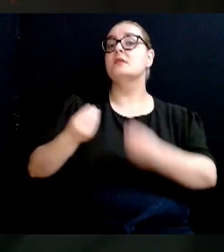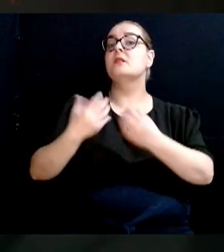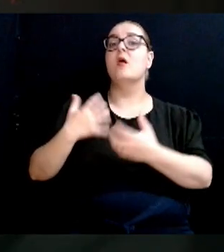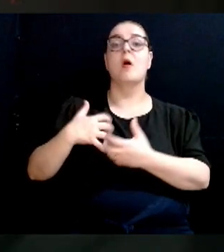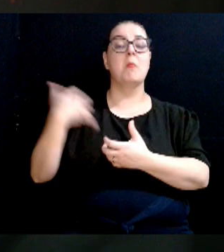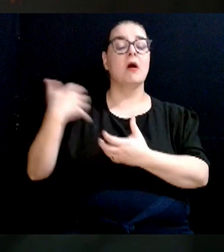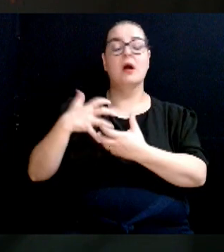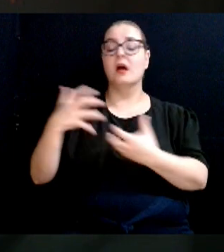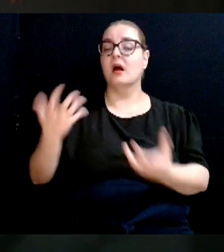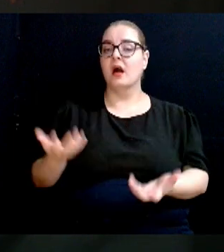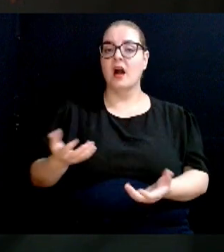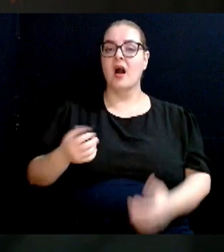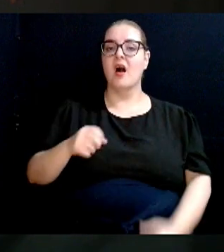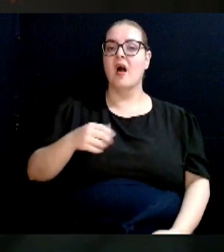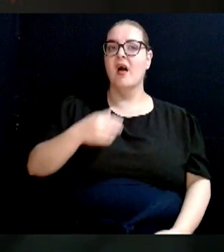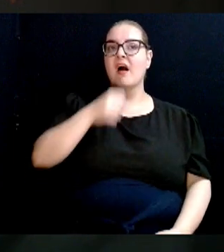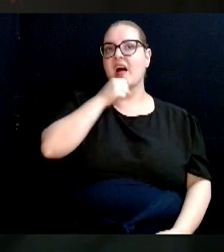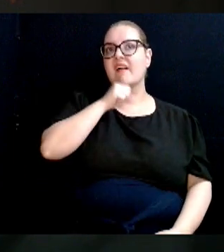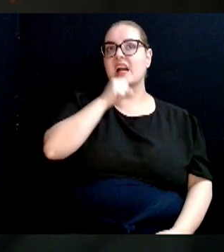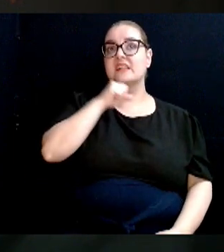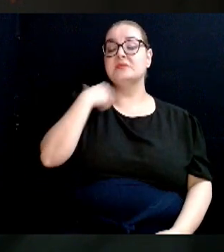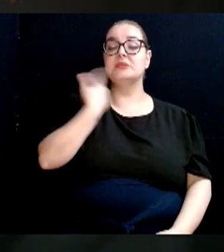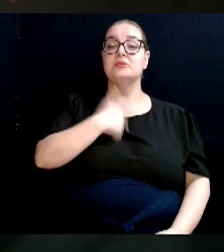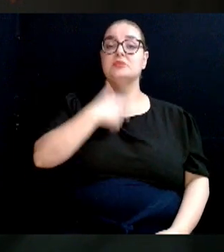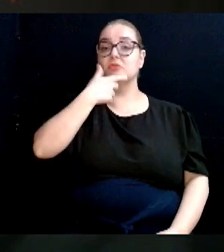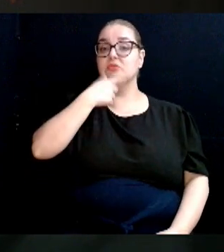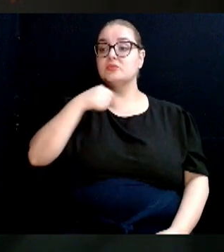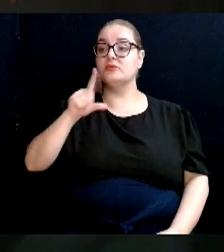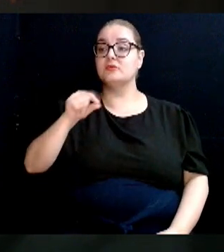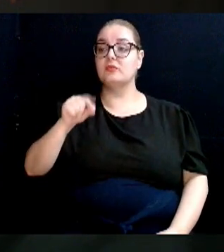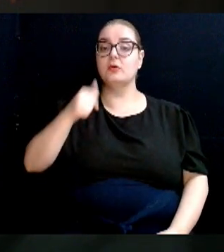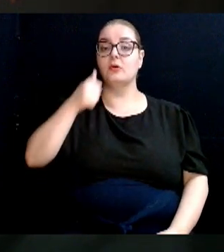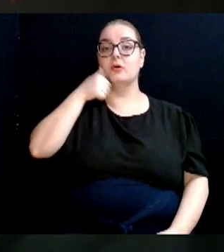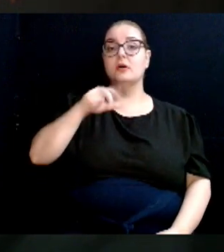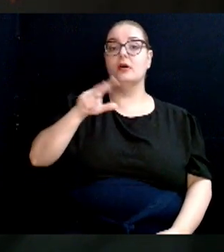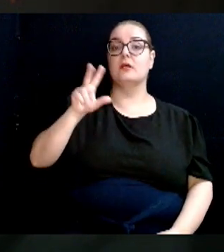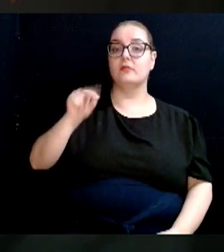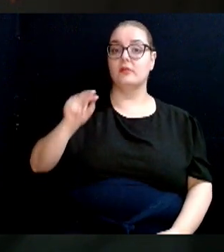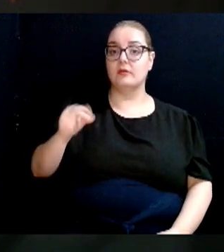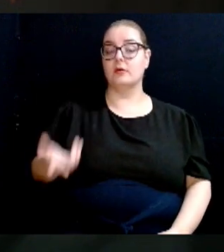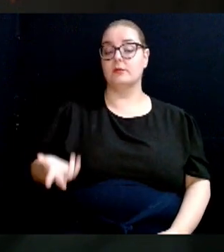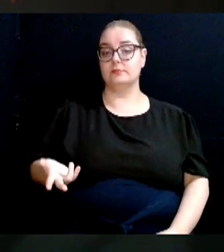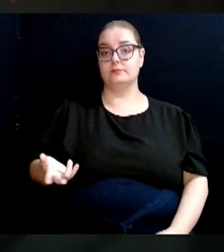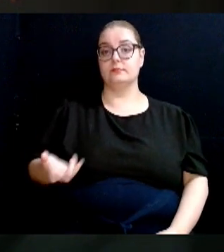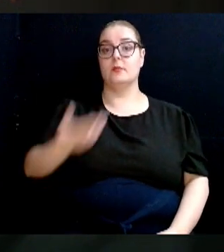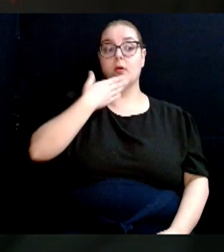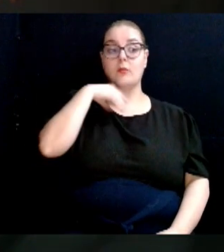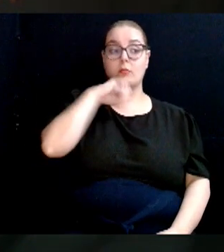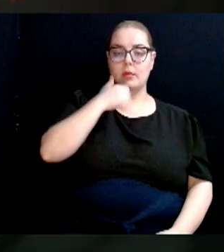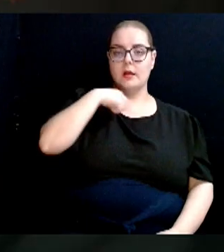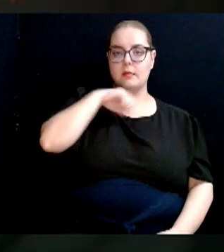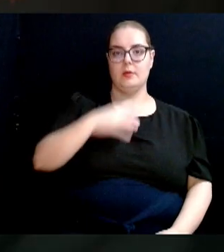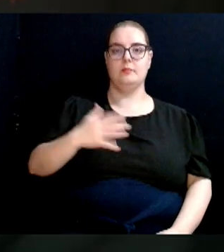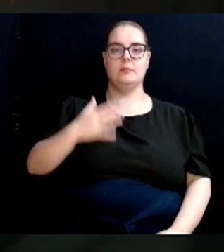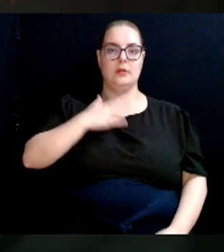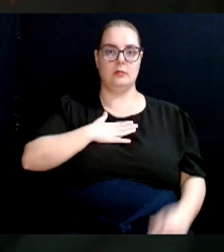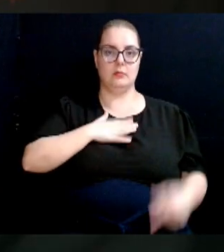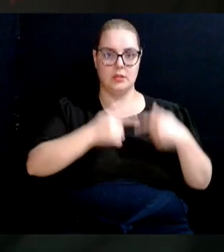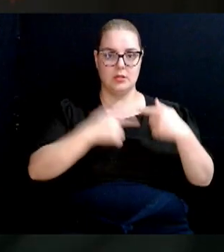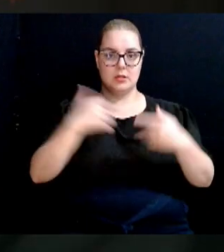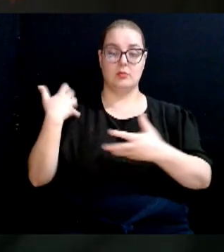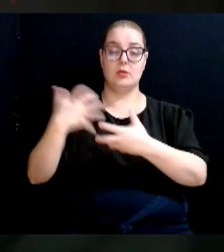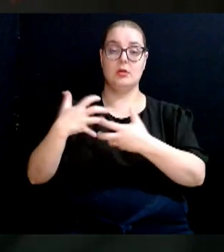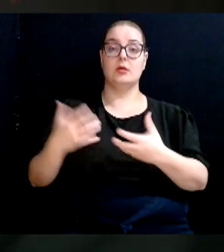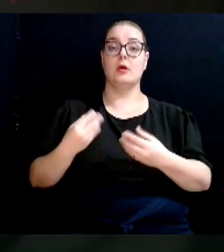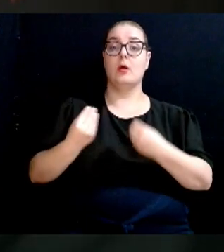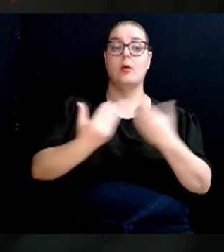dos nossos avós, o envelhecimento dos nossos pais, o envelhecimento da minha geração. E aí, como